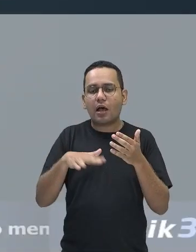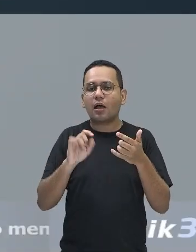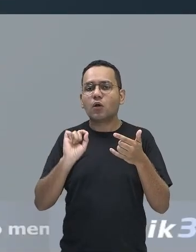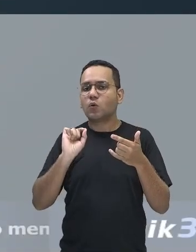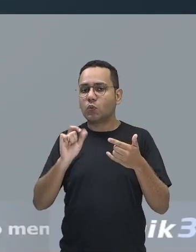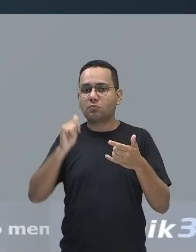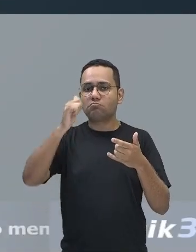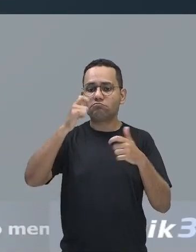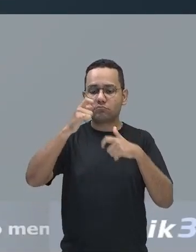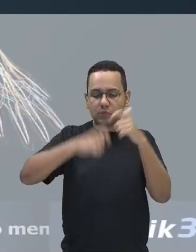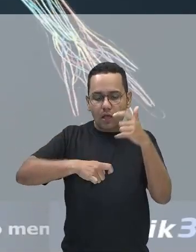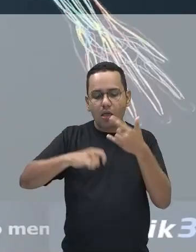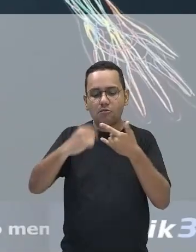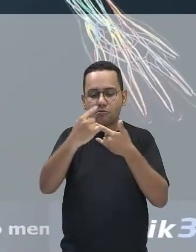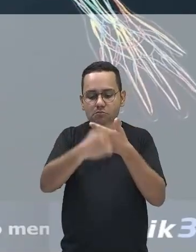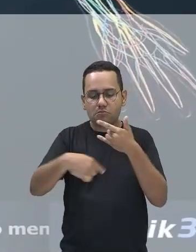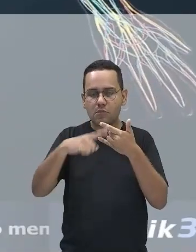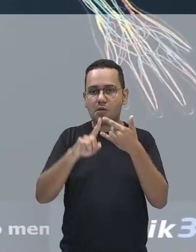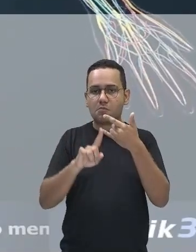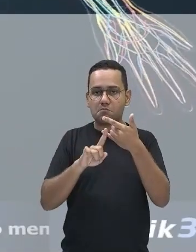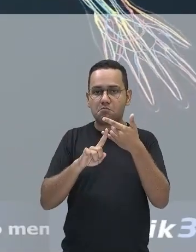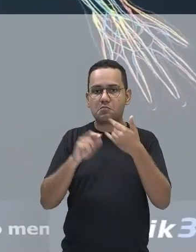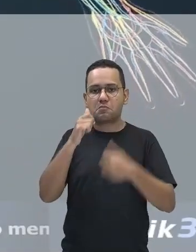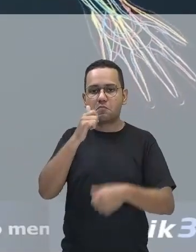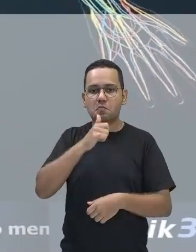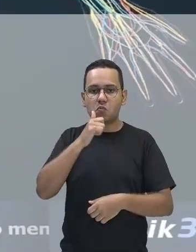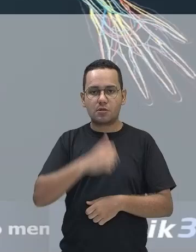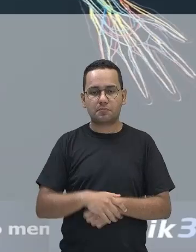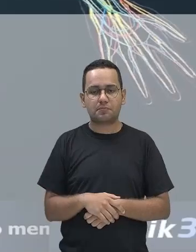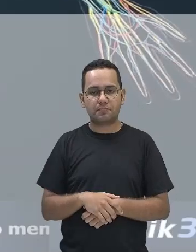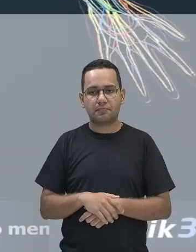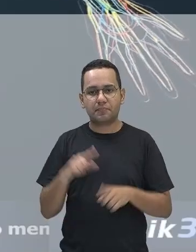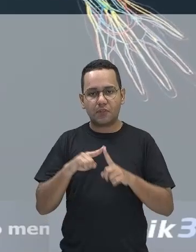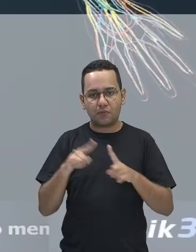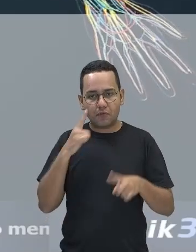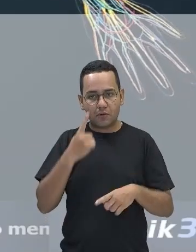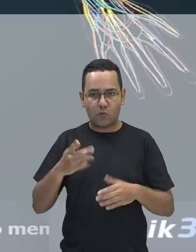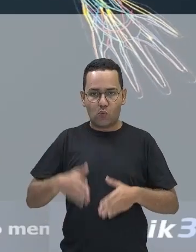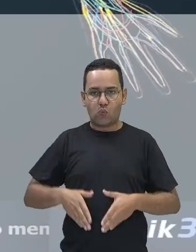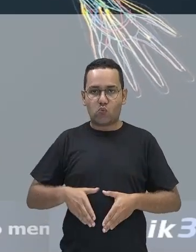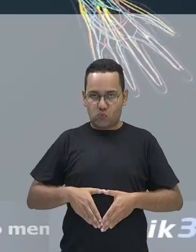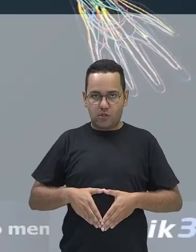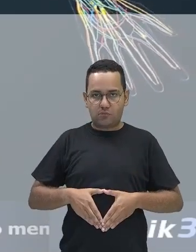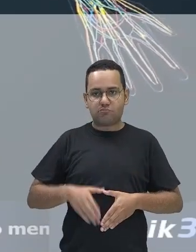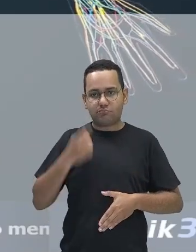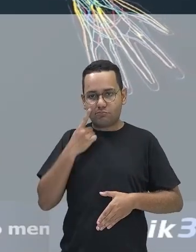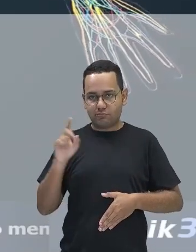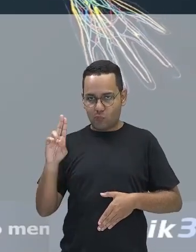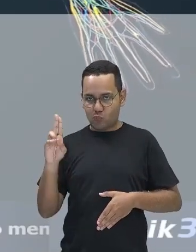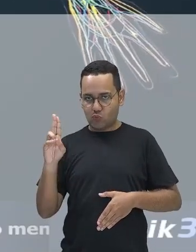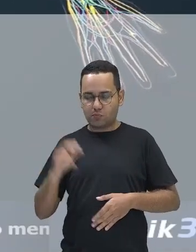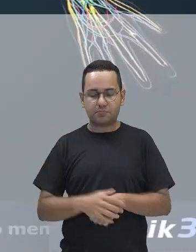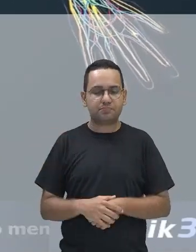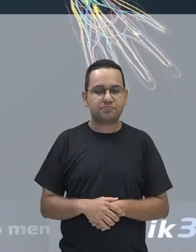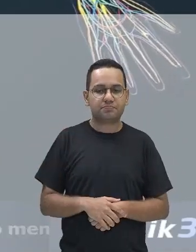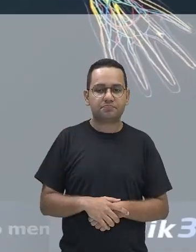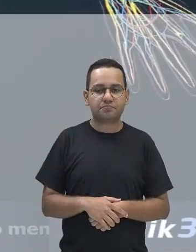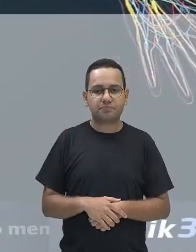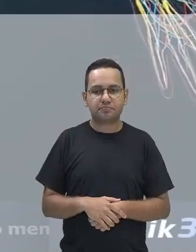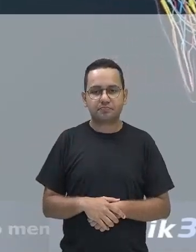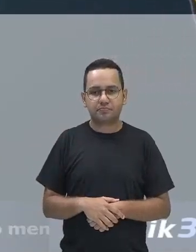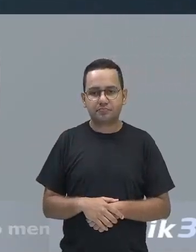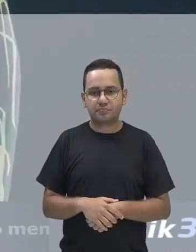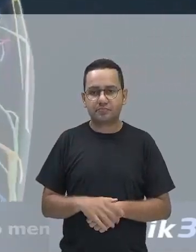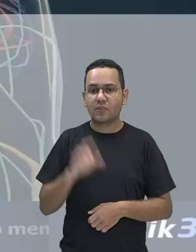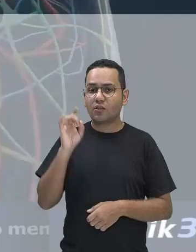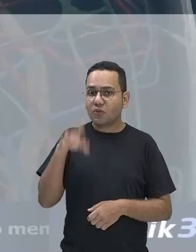novamente. Está aí a posição do útero, identificado por meio da sua legenda. Mas vamos então visualizar